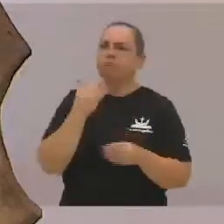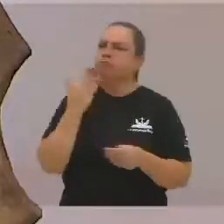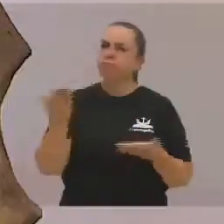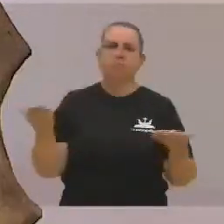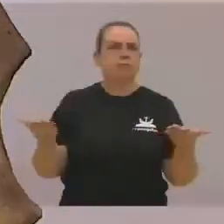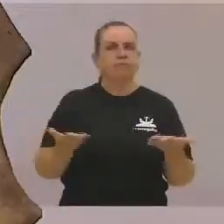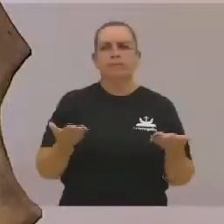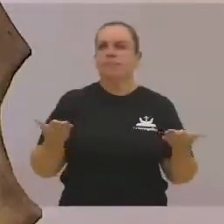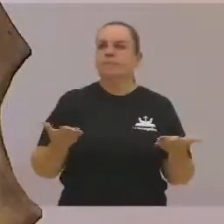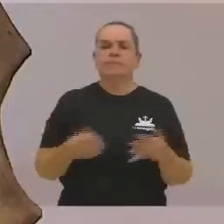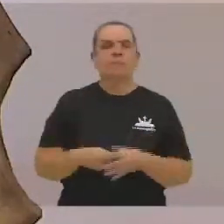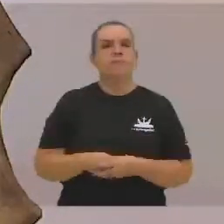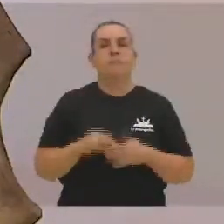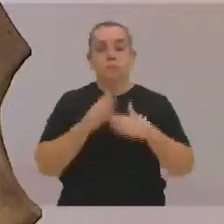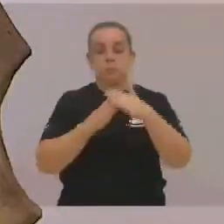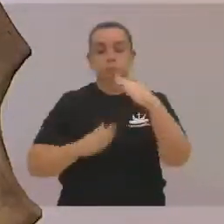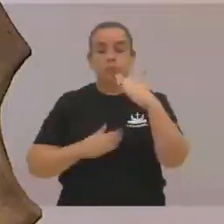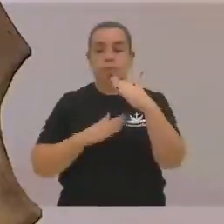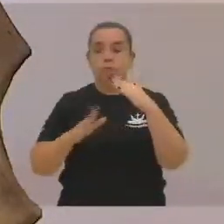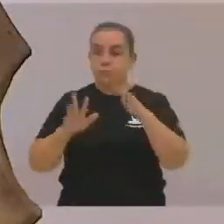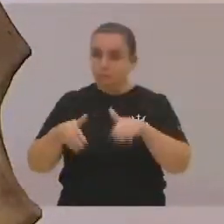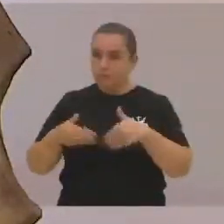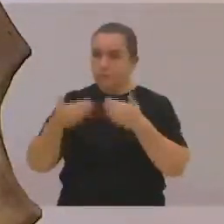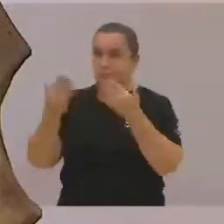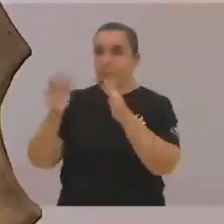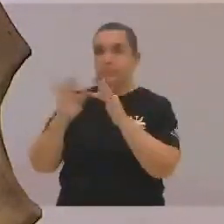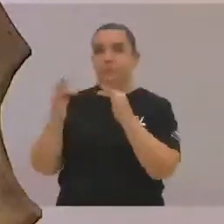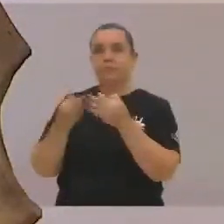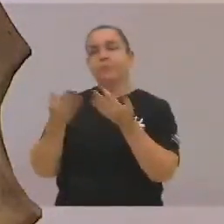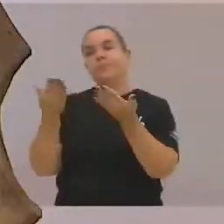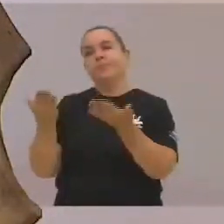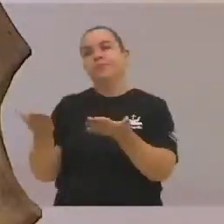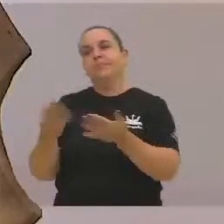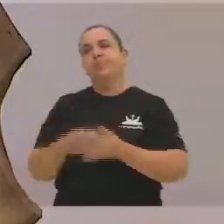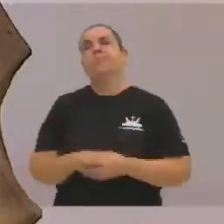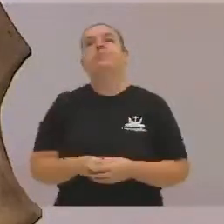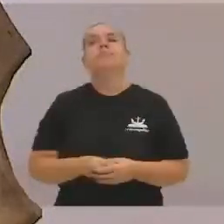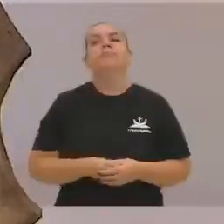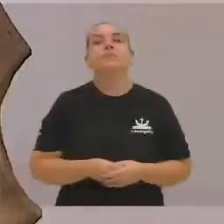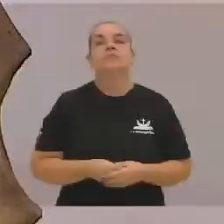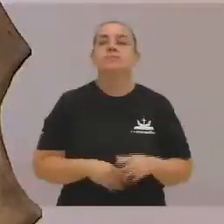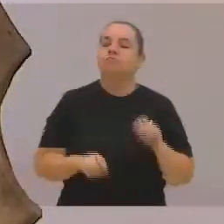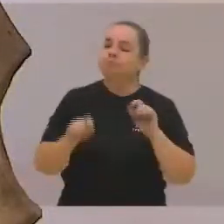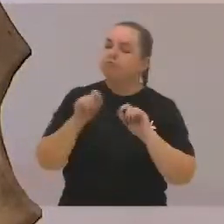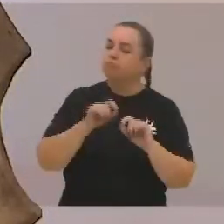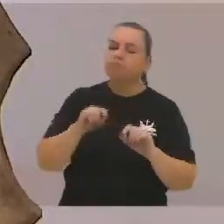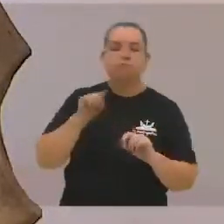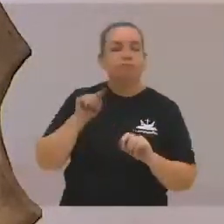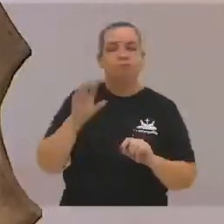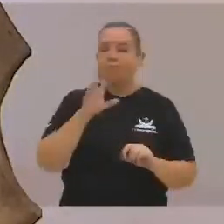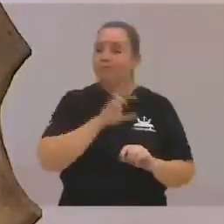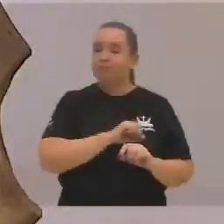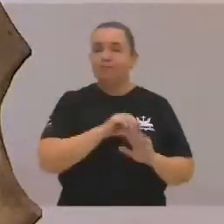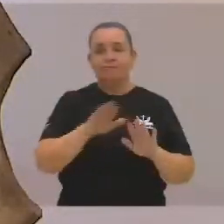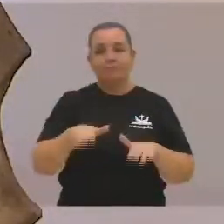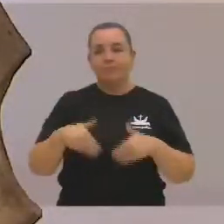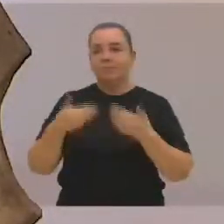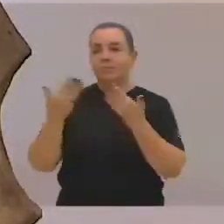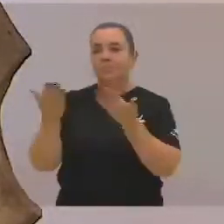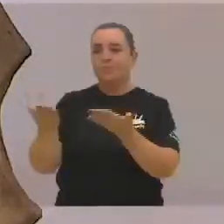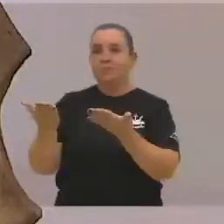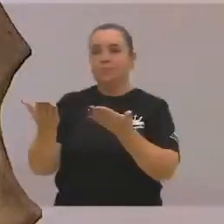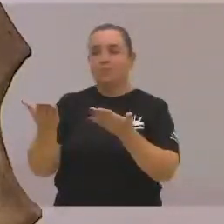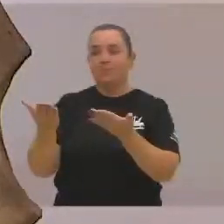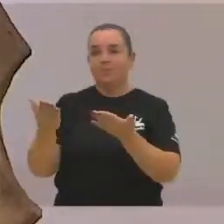pedidos. Consagre a sua família à Mãe de Deus. Consagre aqueles que você mais ama